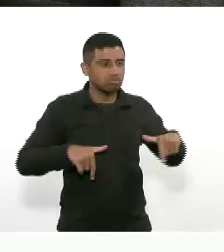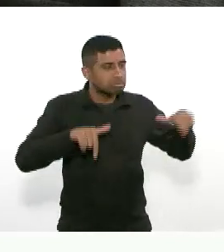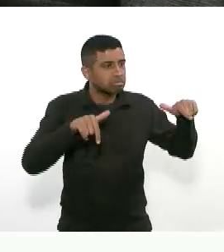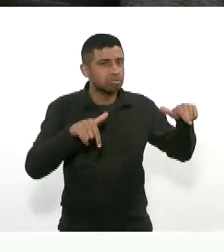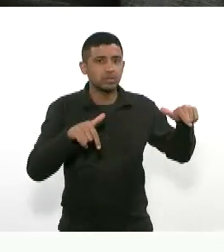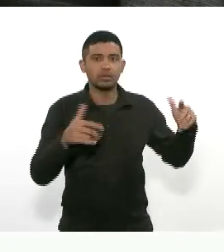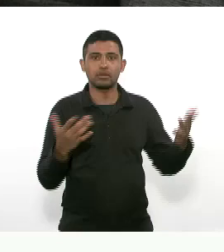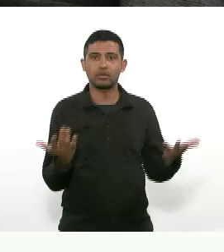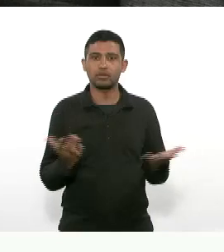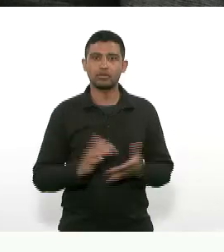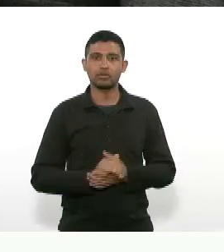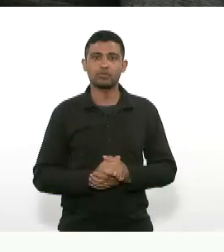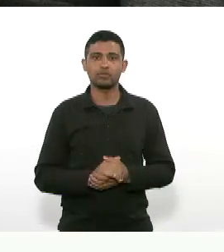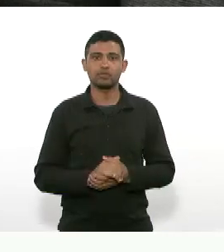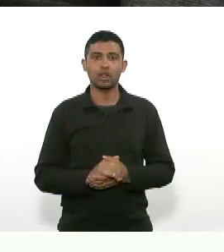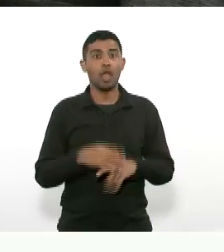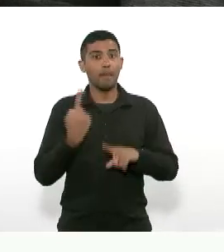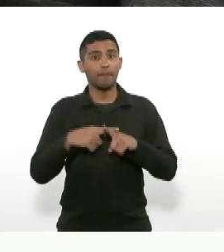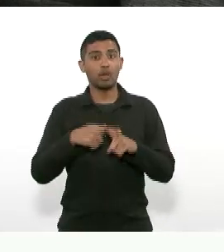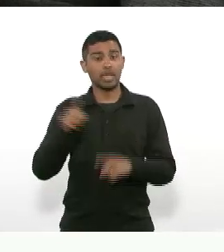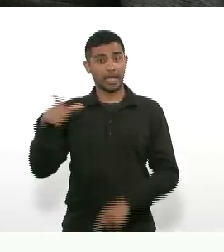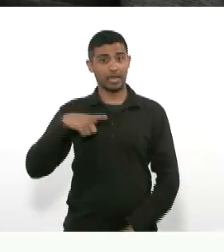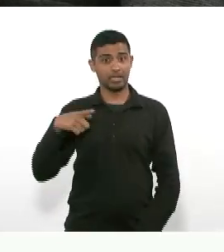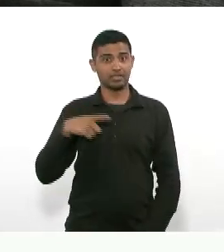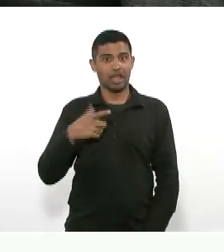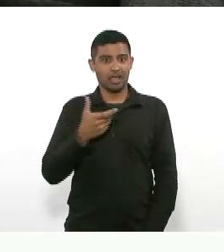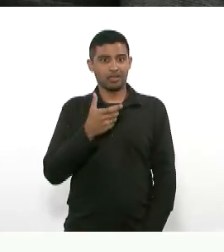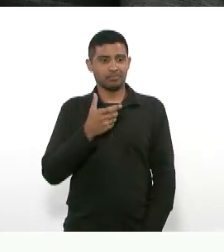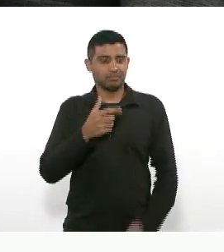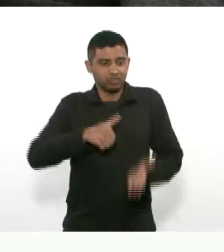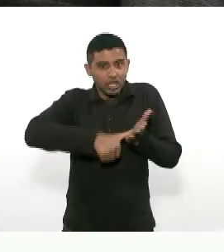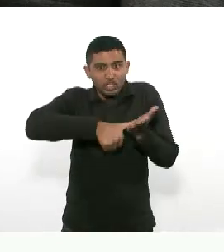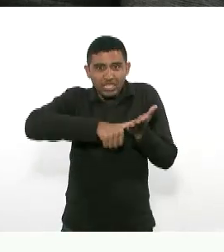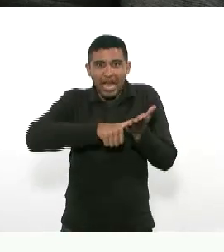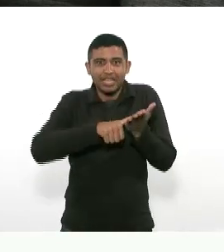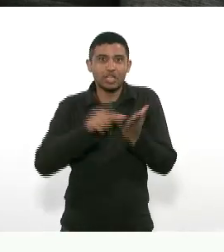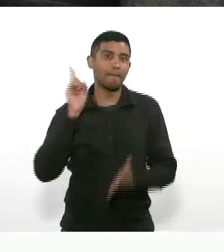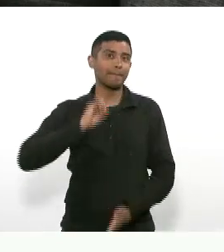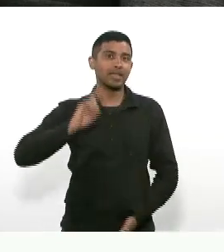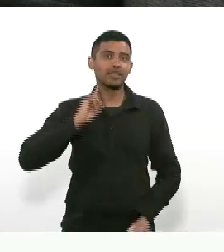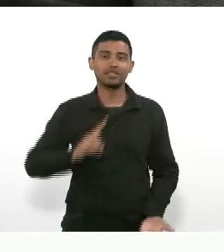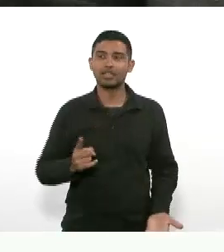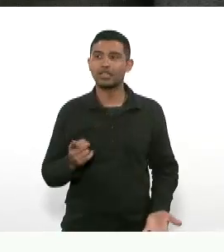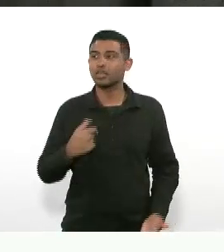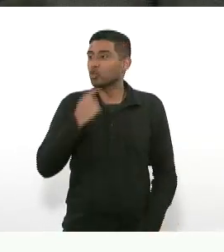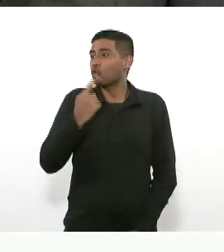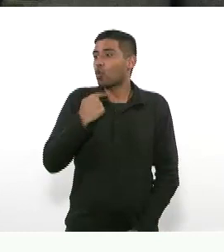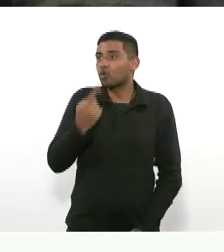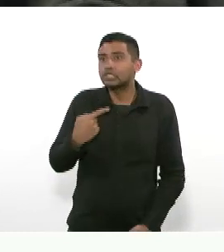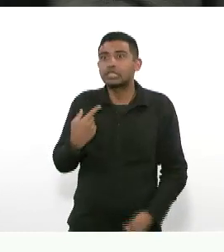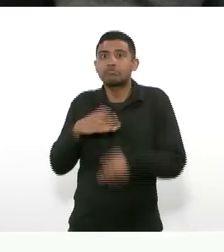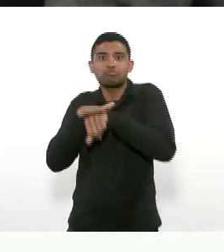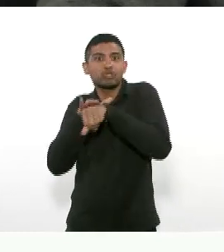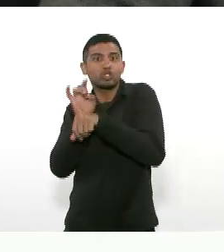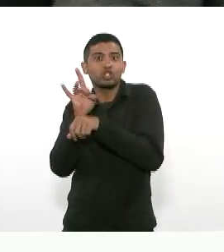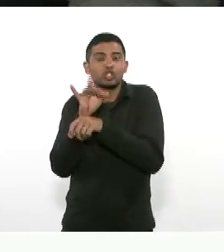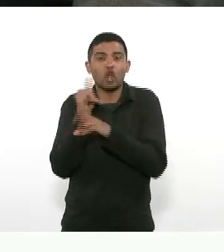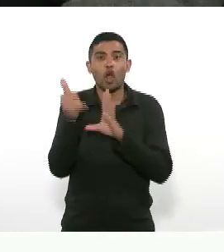ele tem uma identidade em Minas Gerais. E eu não consigo conversar com Minas Gerais, a não ser por grupinho de